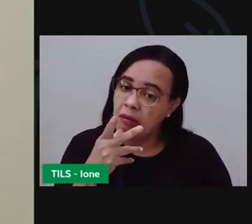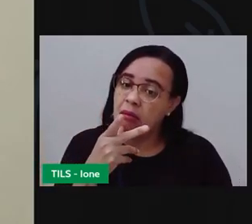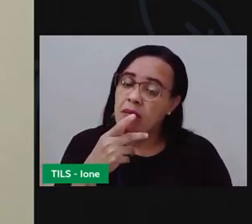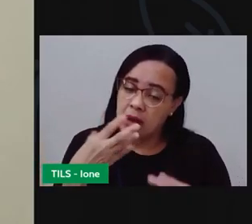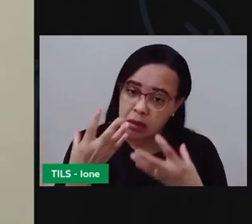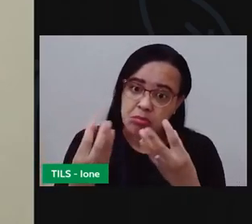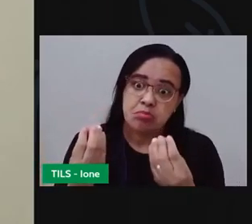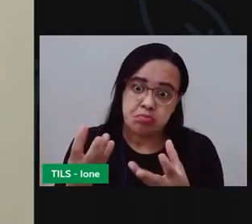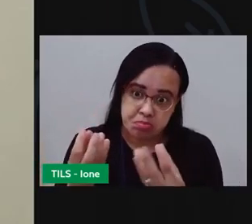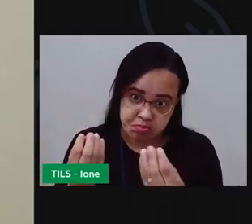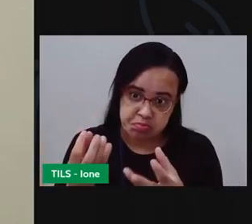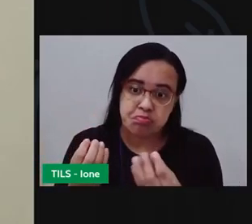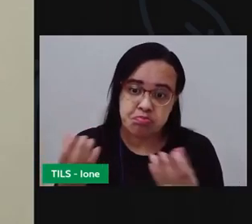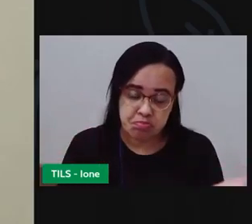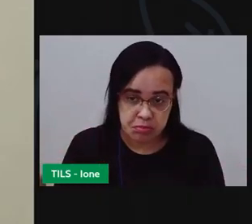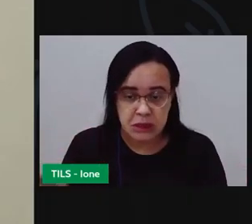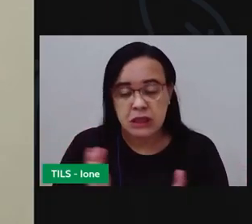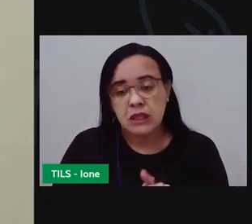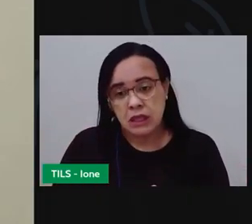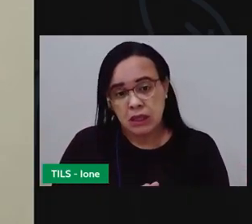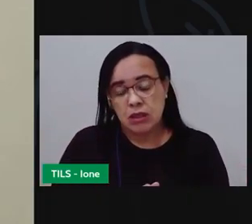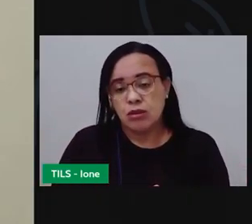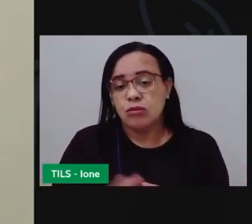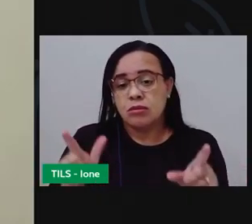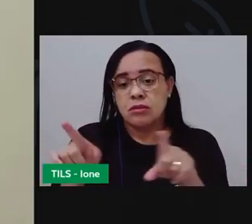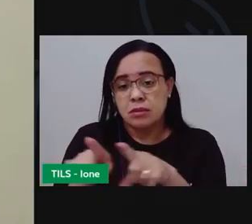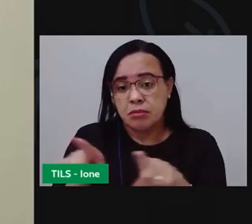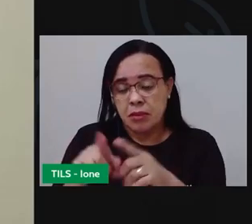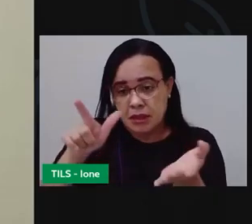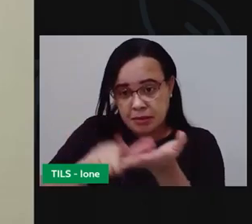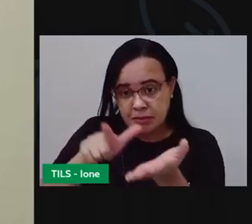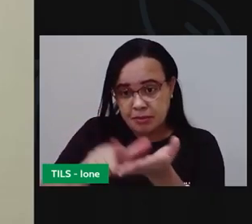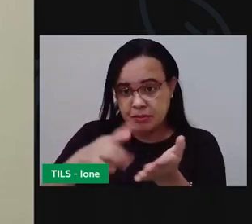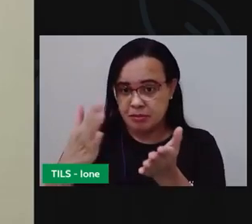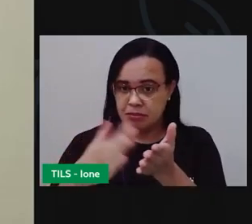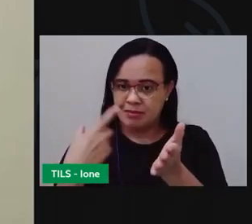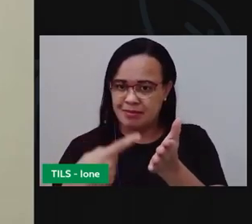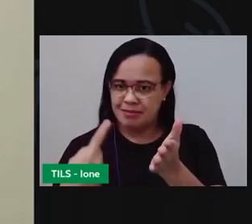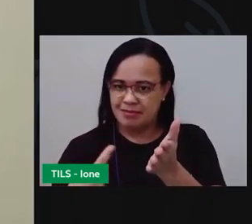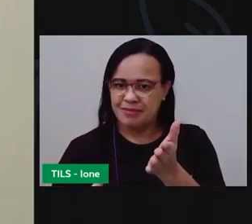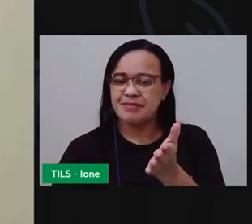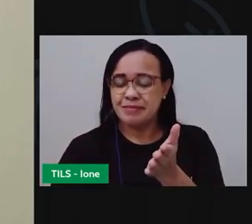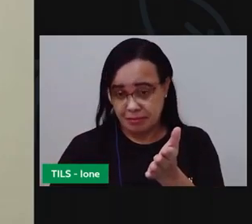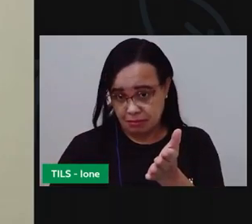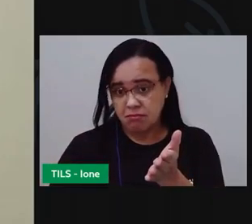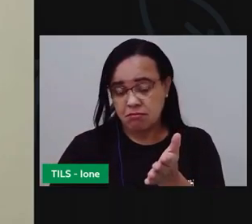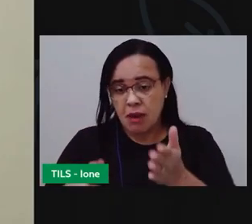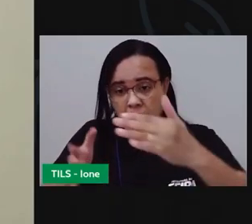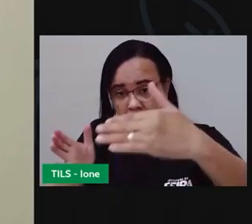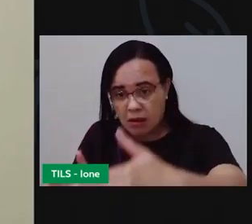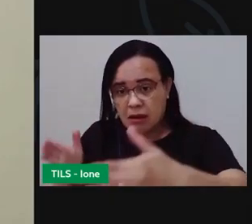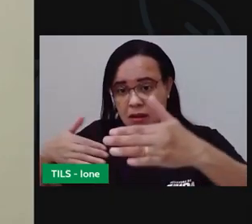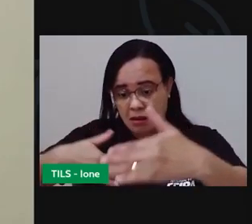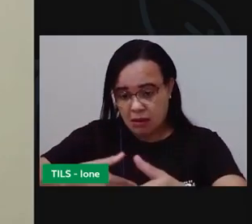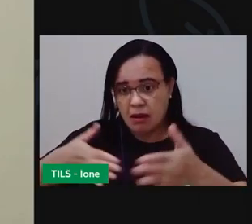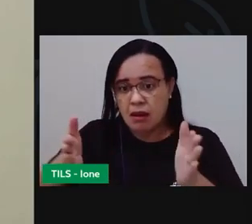Tanto folhas de caderno, né, que você usa, aquelas caixas